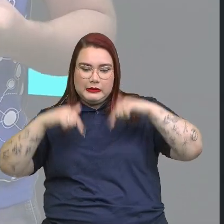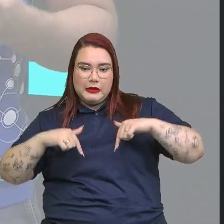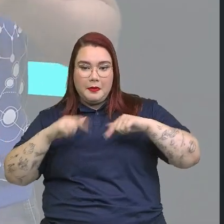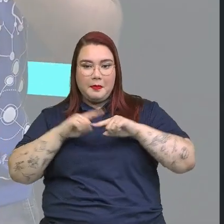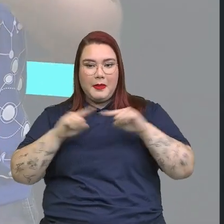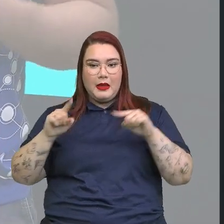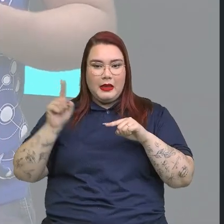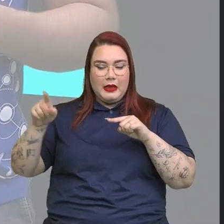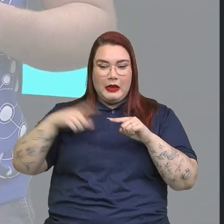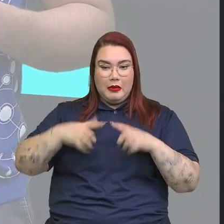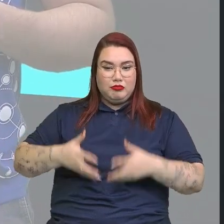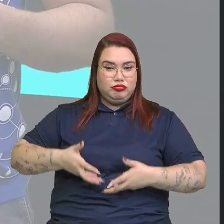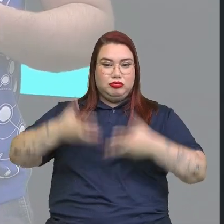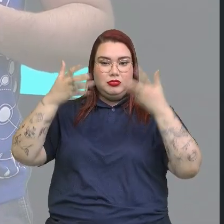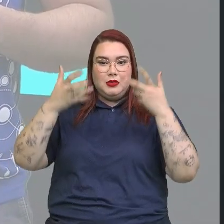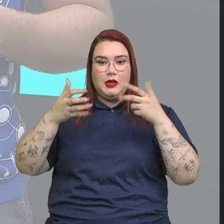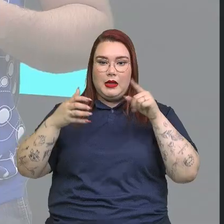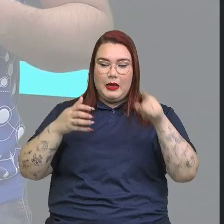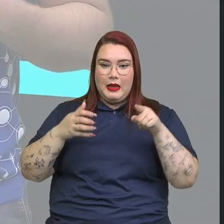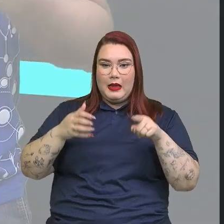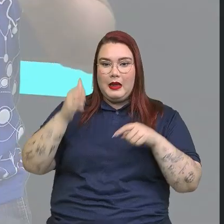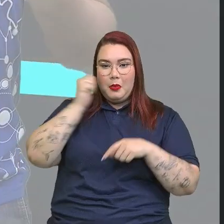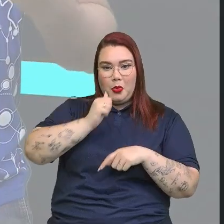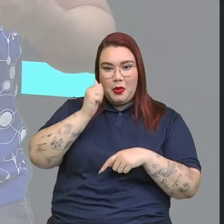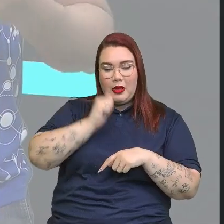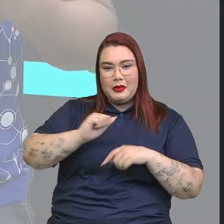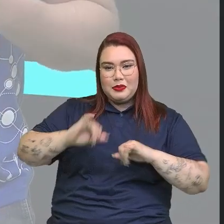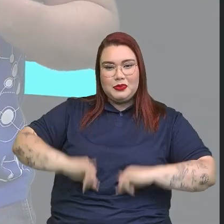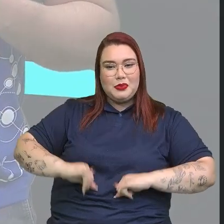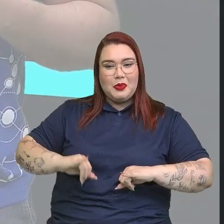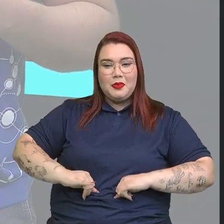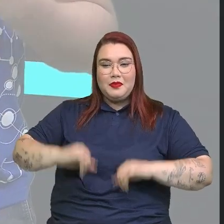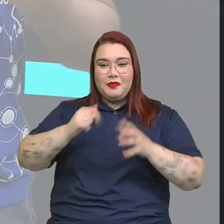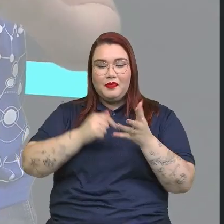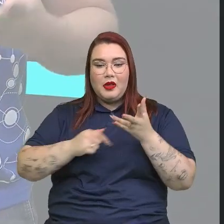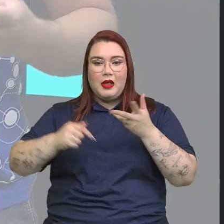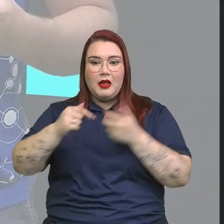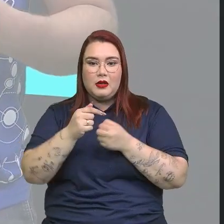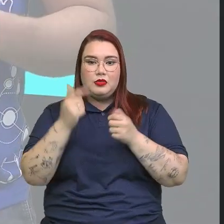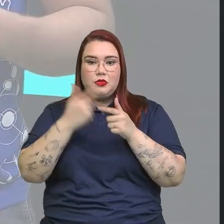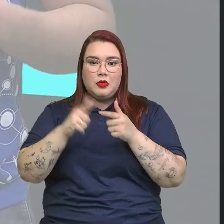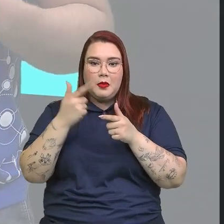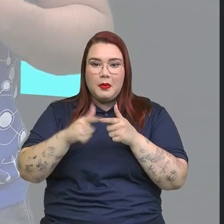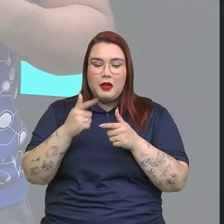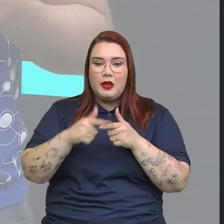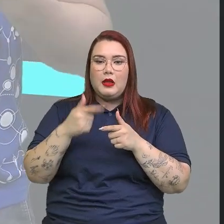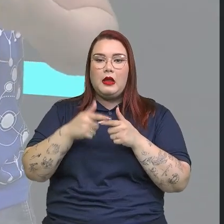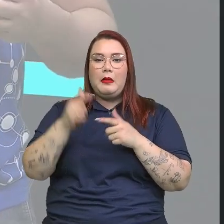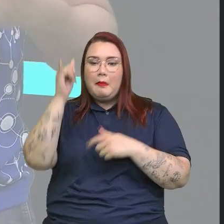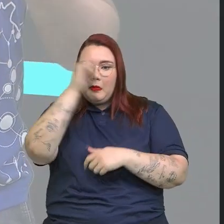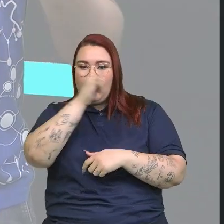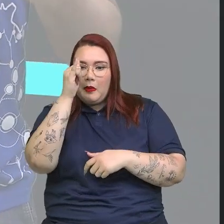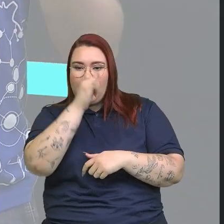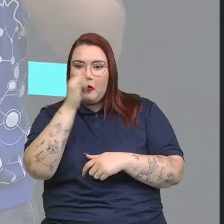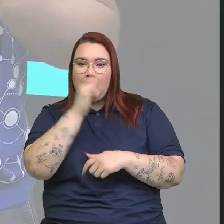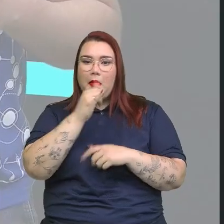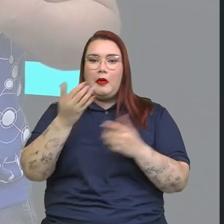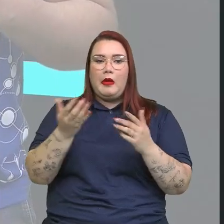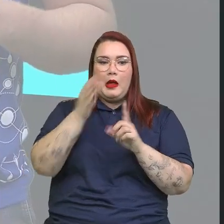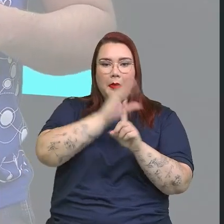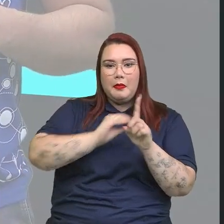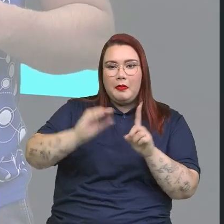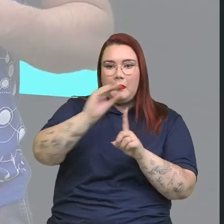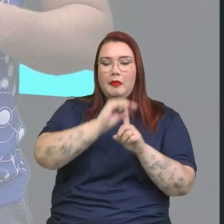que Macabeia acaba sofrendo diversas questões de exploração, de assédio, de abuso,